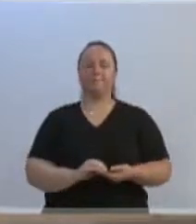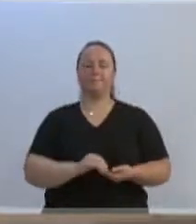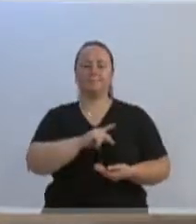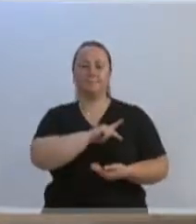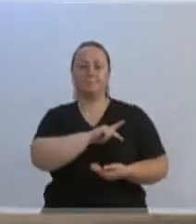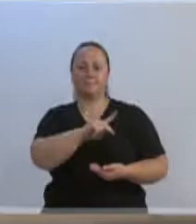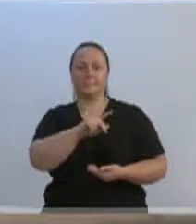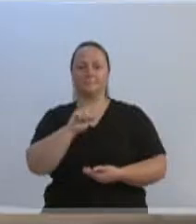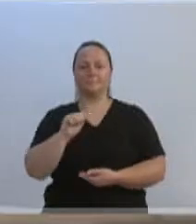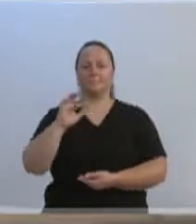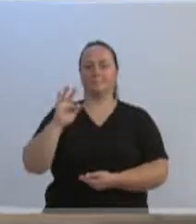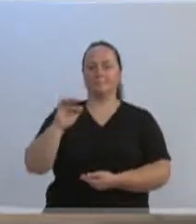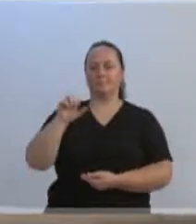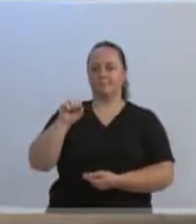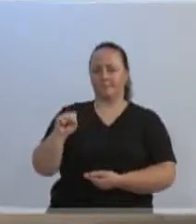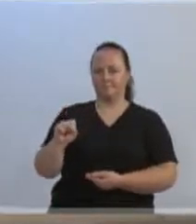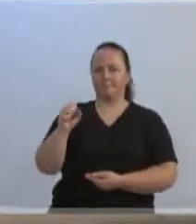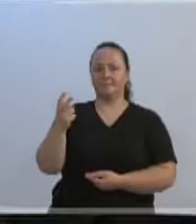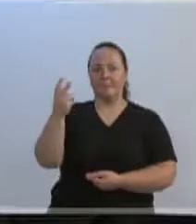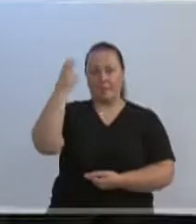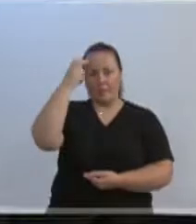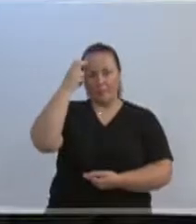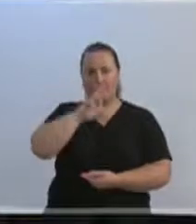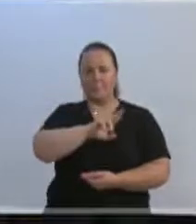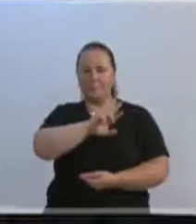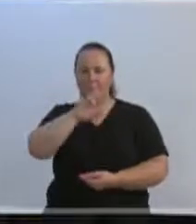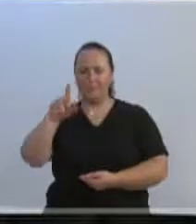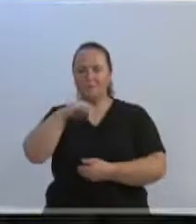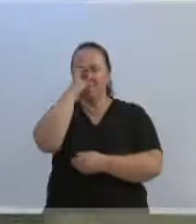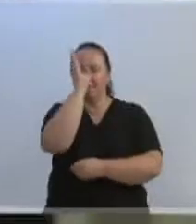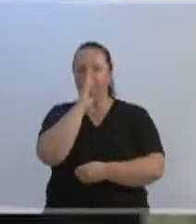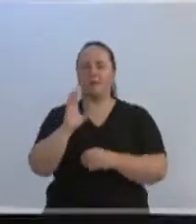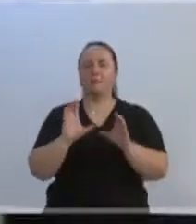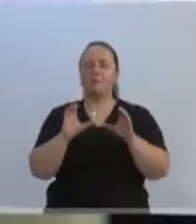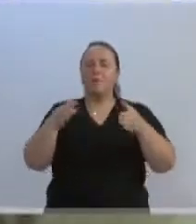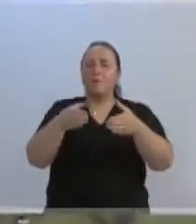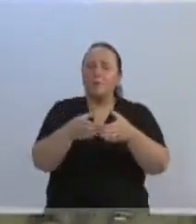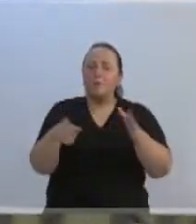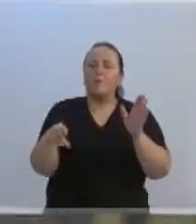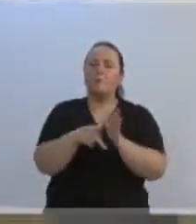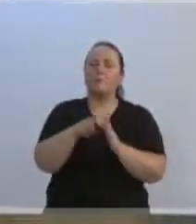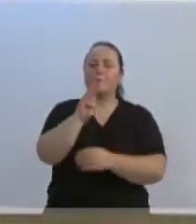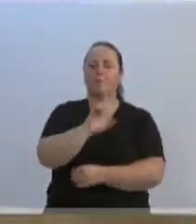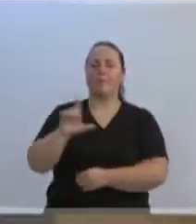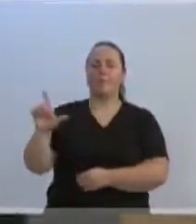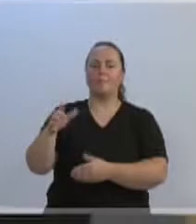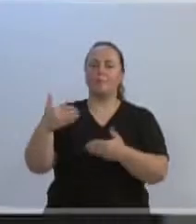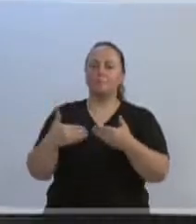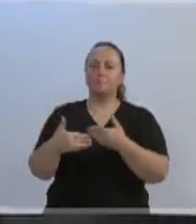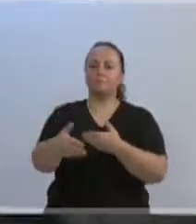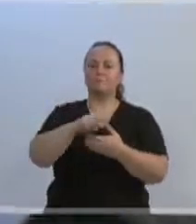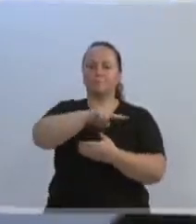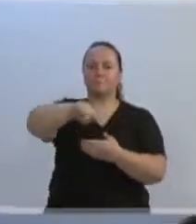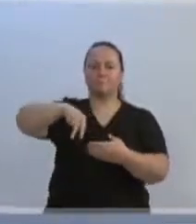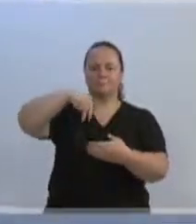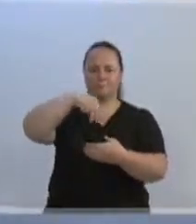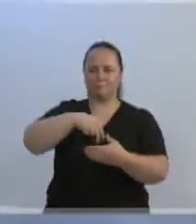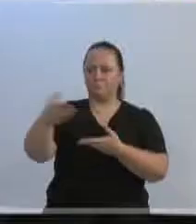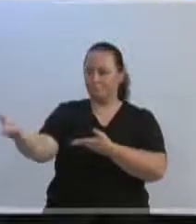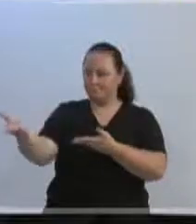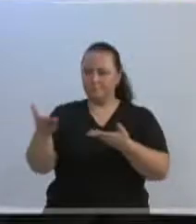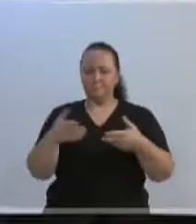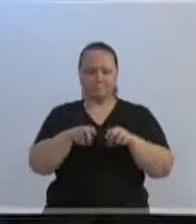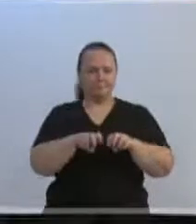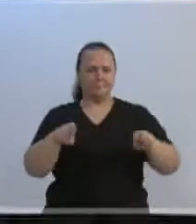afece intercultural do brasil o comitê blumenau inscrita na tribuna livre desta tarde ea convida tomar assento